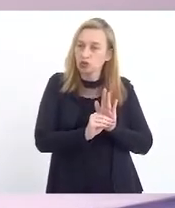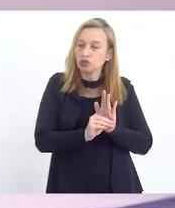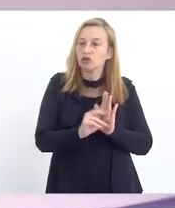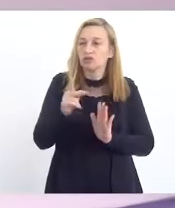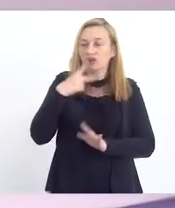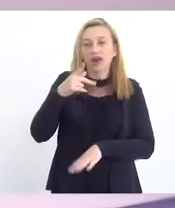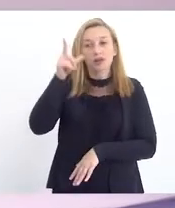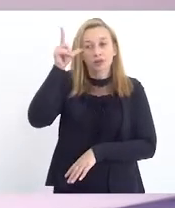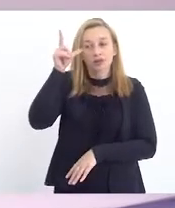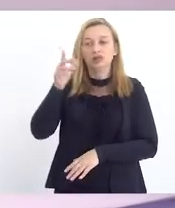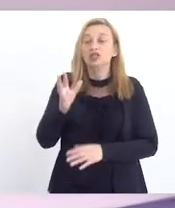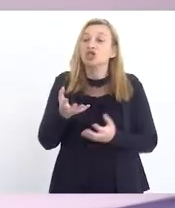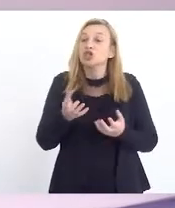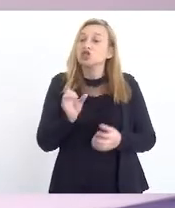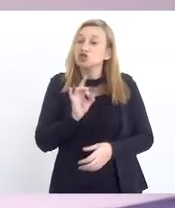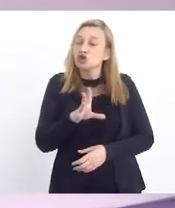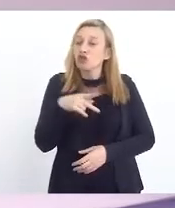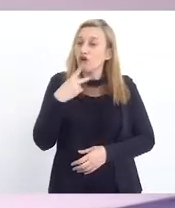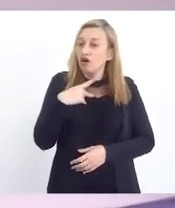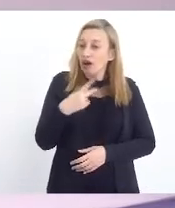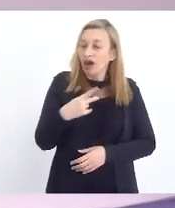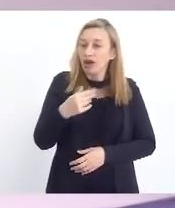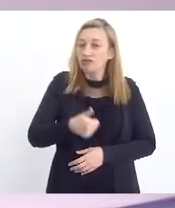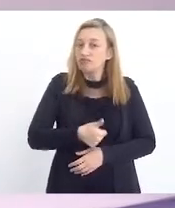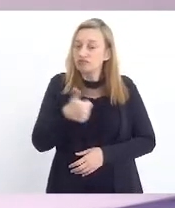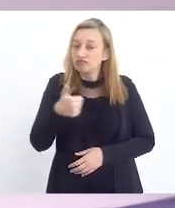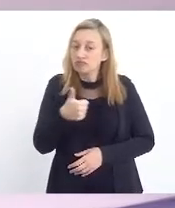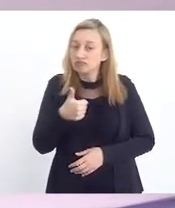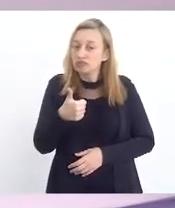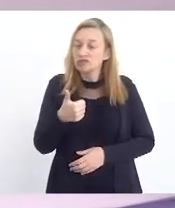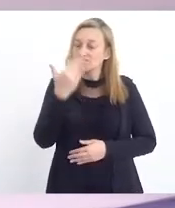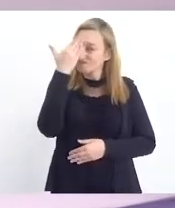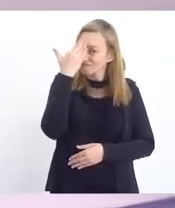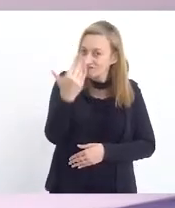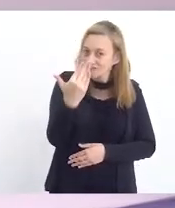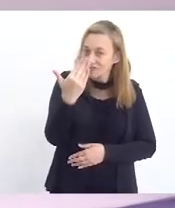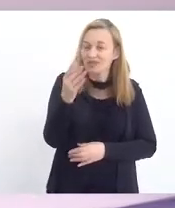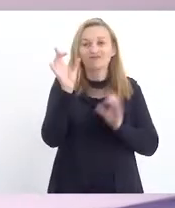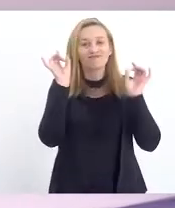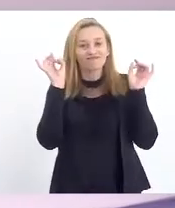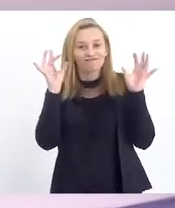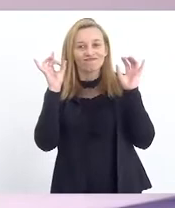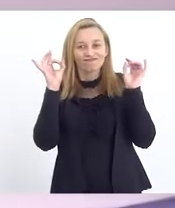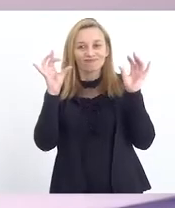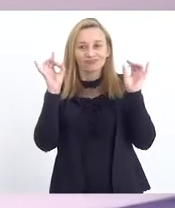Lucinha. Eu quero apenas ressaltar, em primeiro lugar, um agradecimento especial